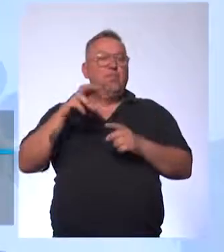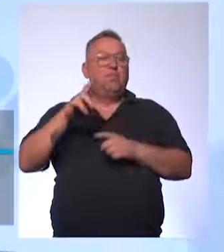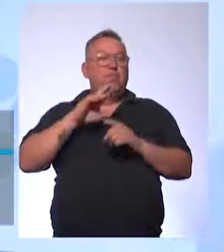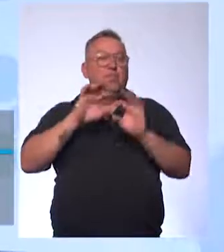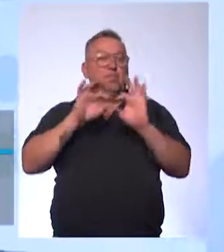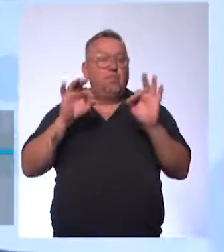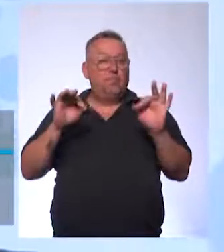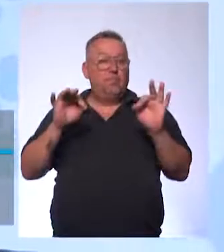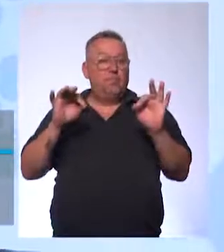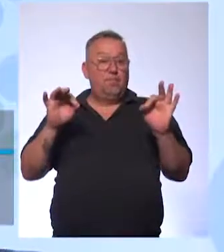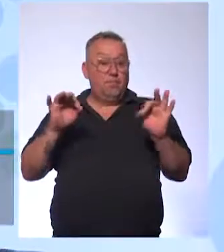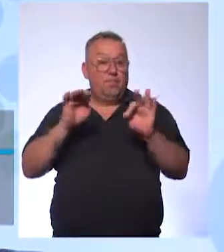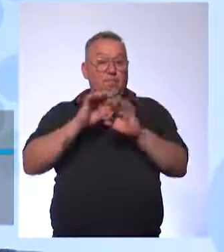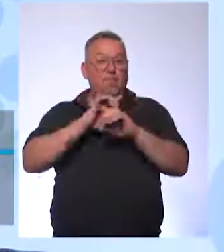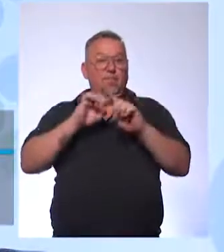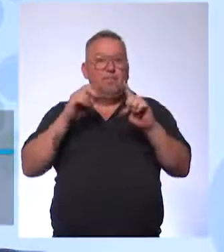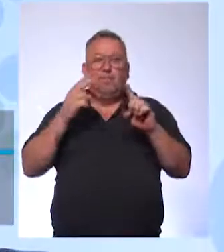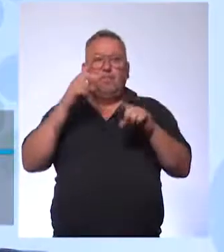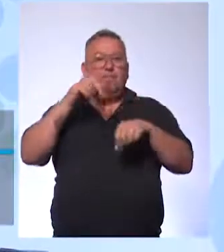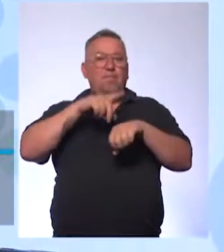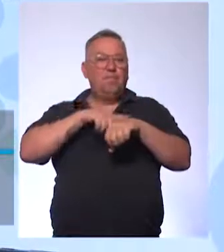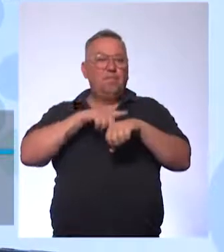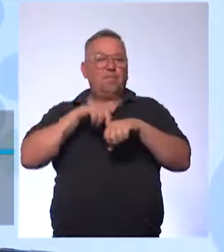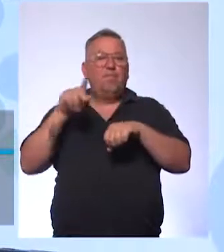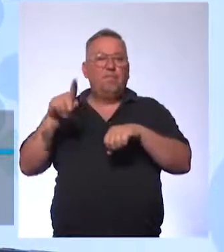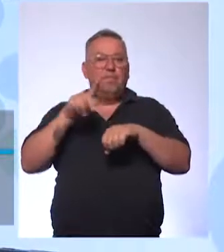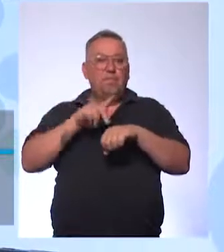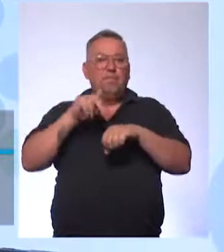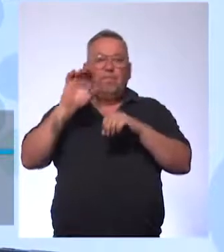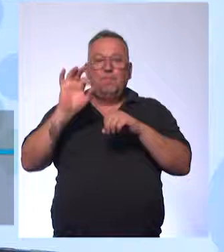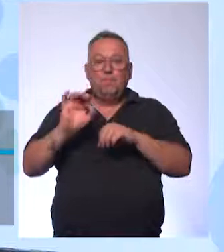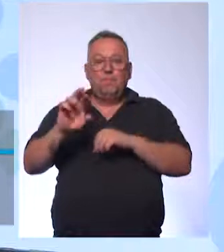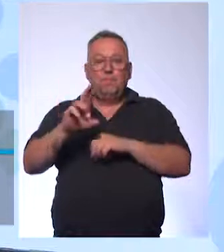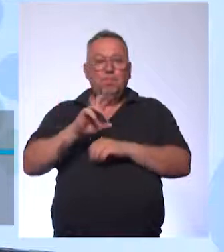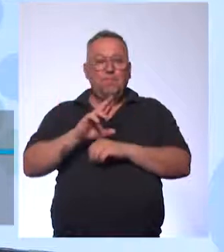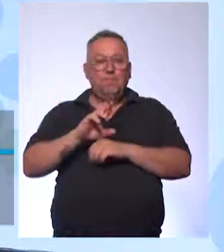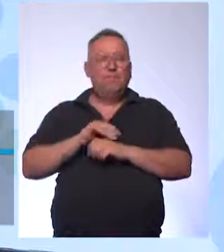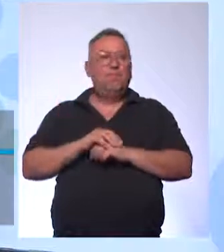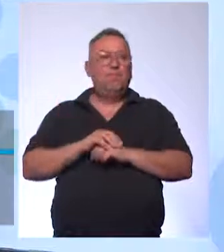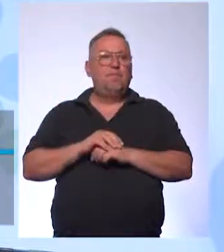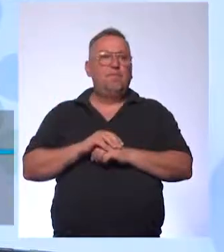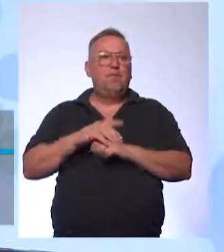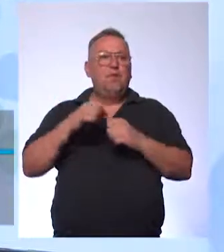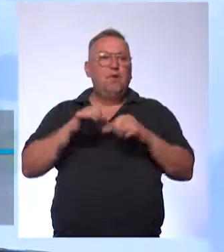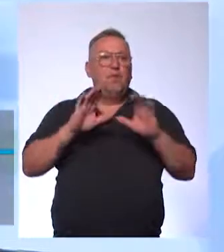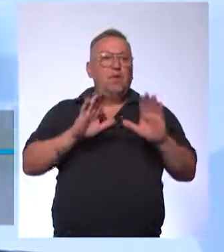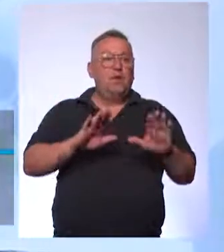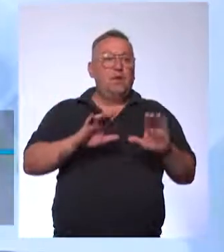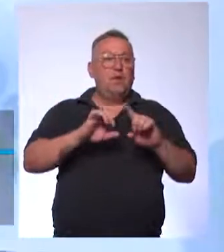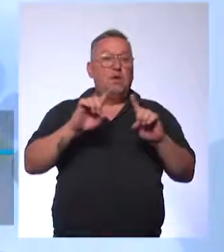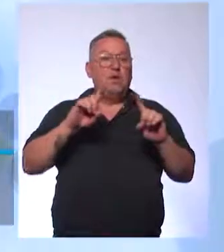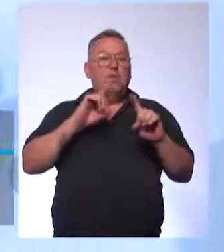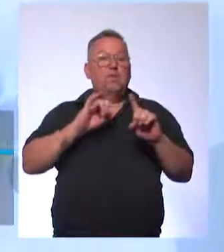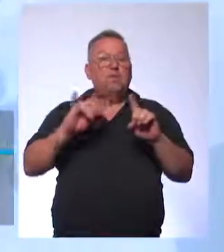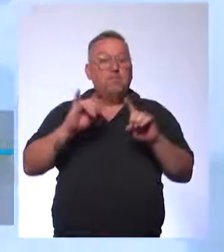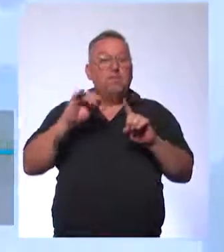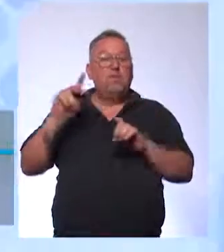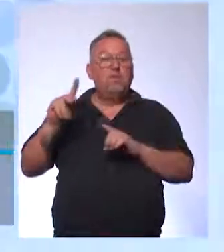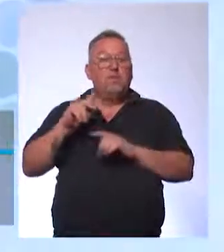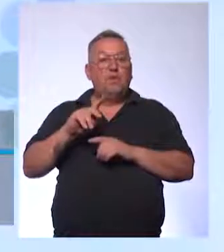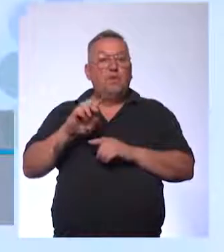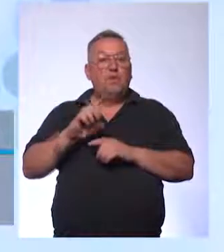mais completinha aí, mas não vai dar tempo, mas a professora fez uma ótima intervenção. Eu fico por aqui, deixo o recado final pro